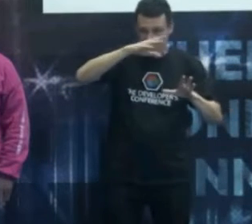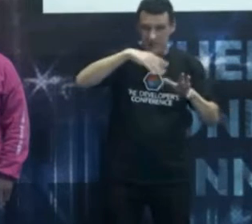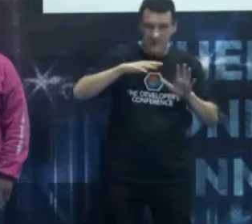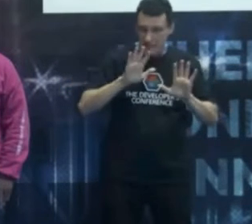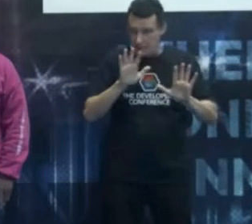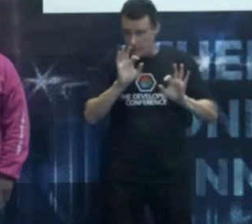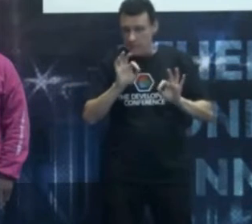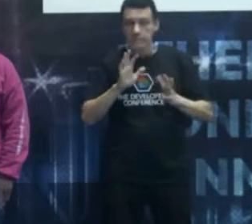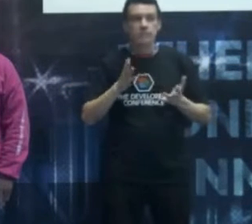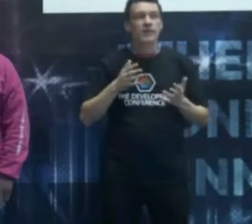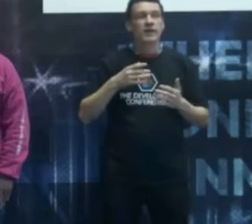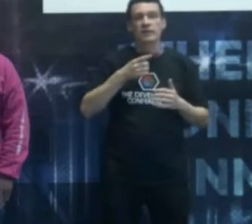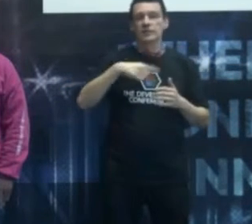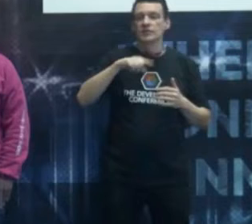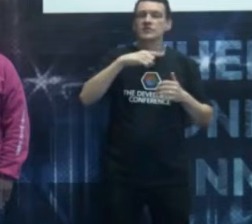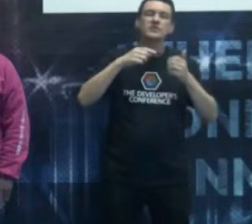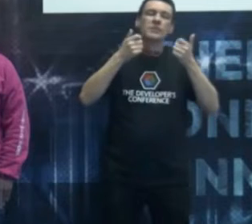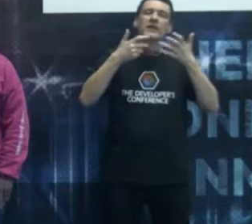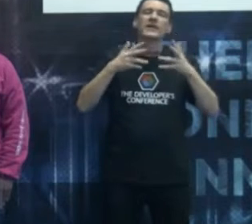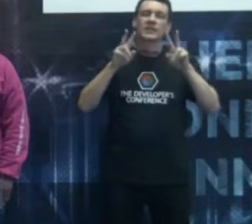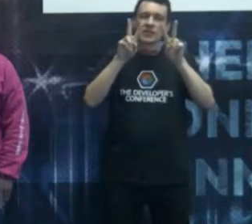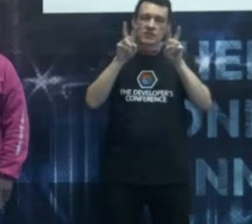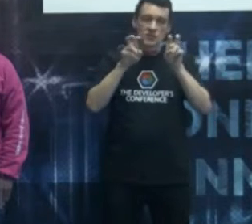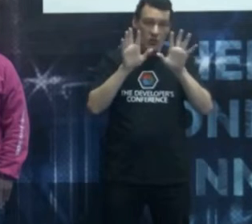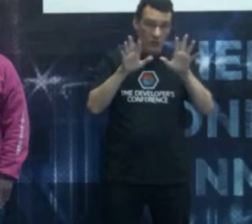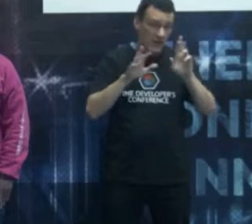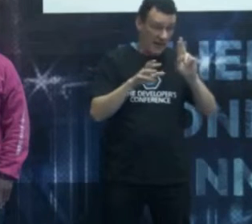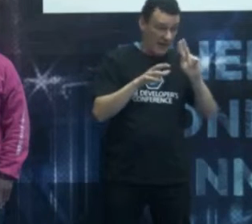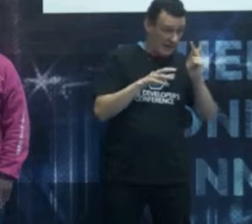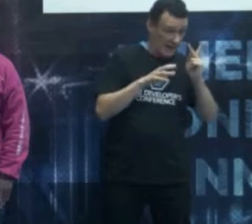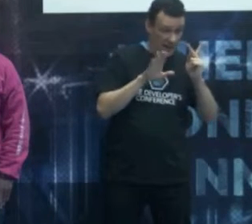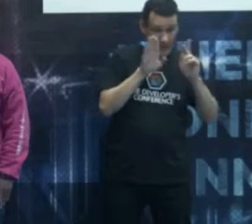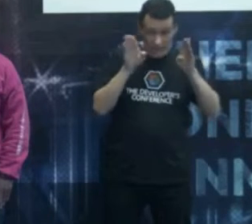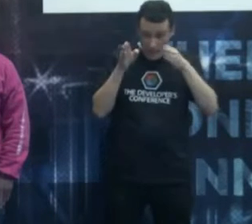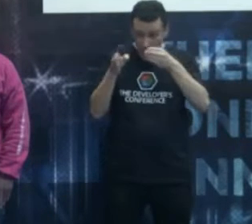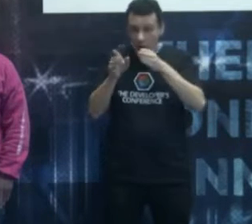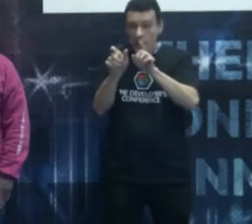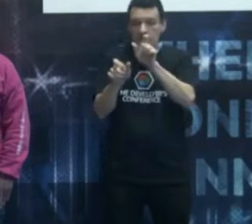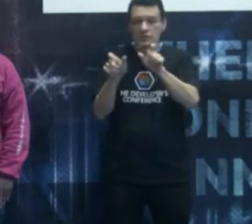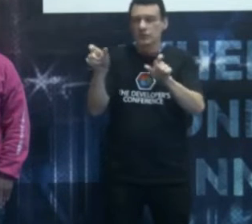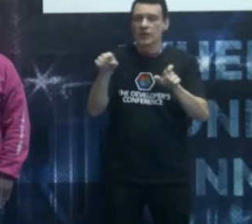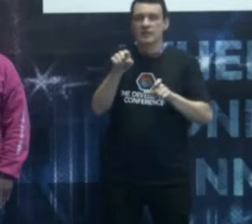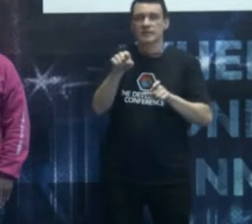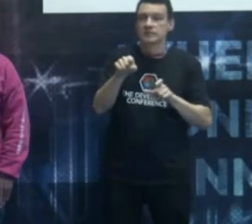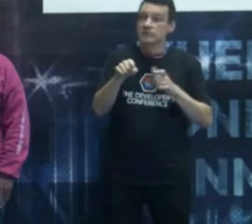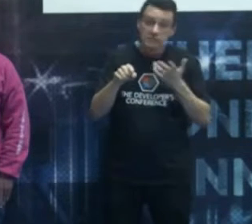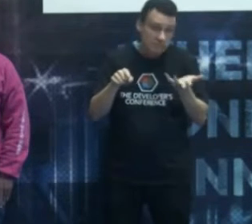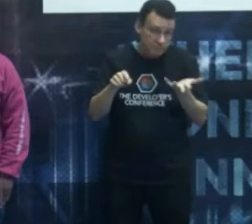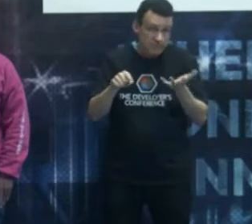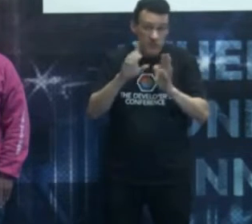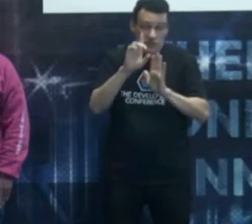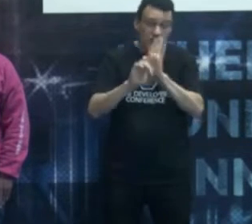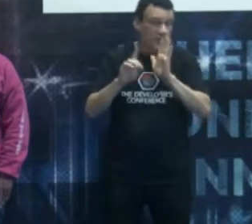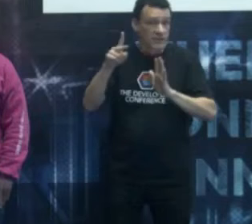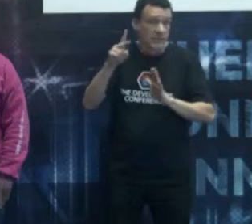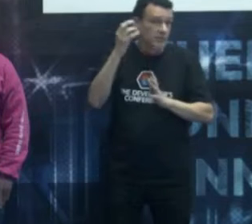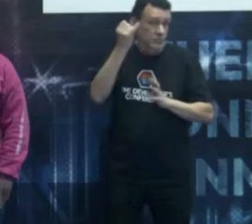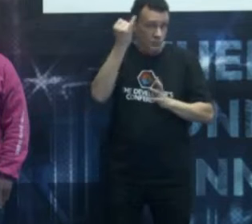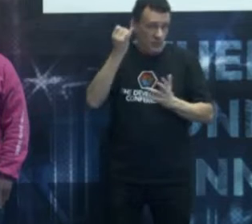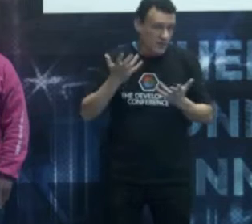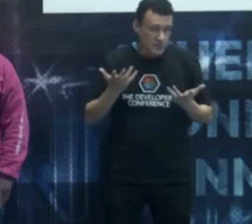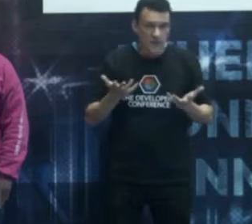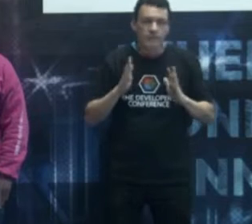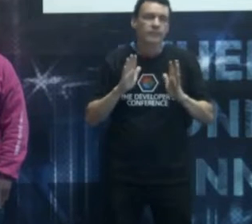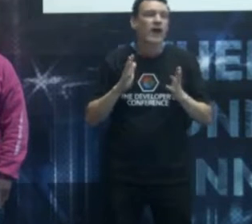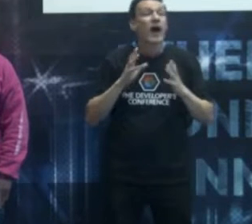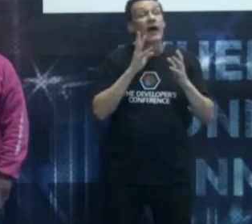people-centric HR, né, o RH centrado em pessoas, e diversidade e inclusão vira elemento fundamental, a gente deixa de falar, ai que bonito, ai que legal, quer fazer isso, e não,